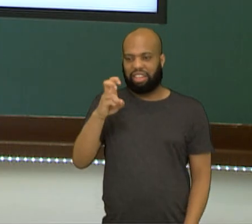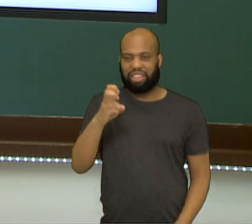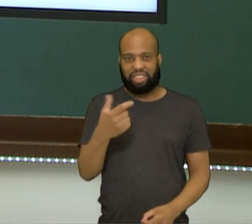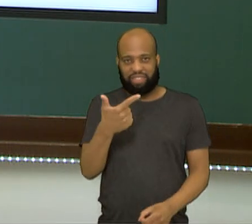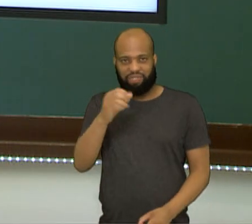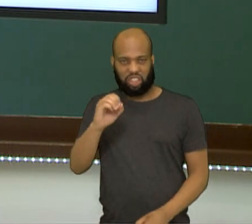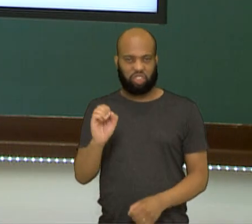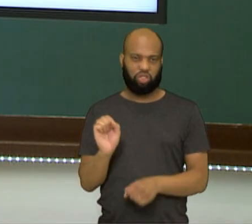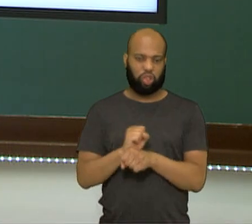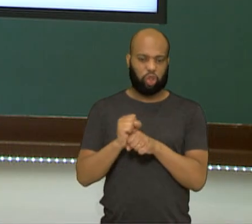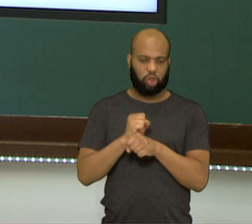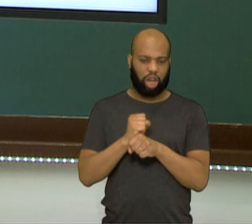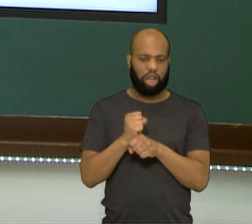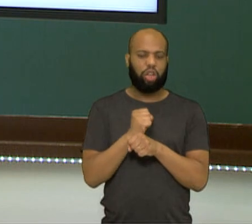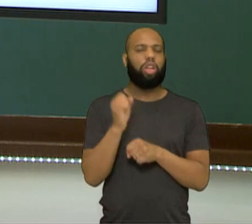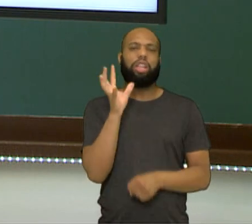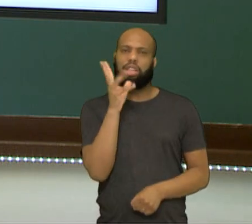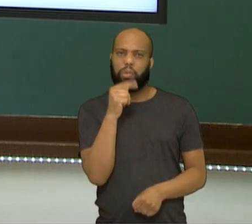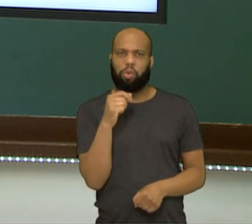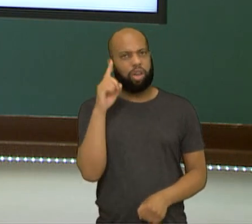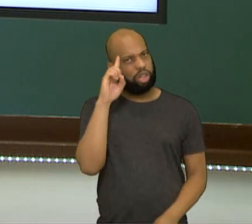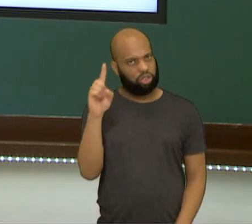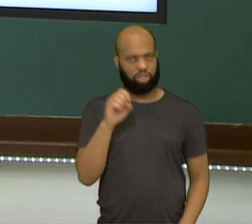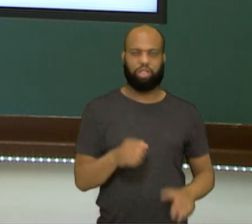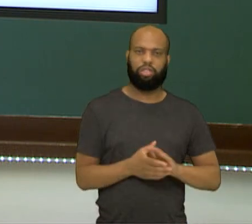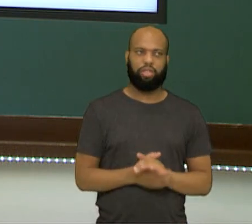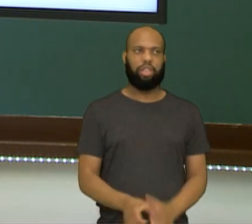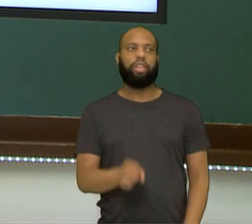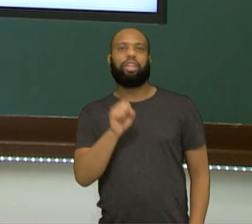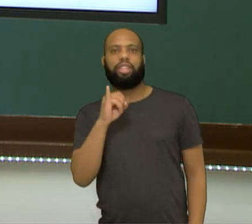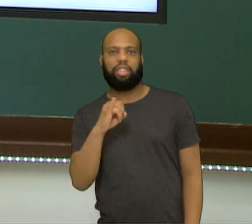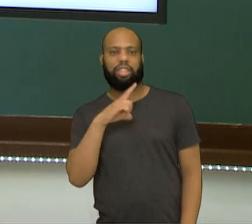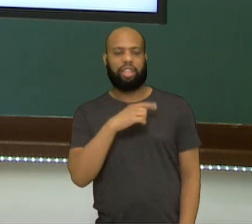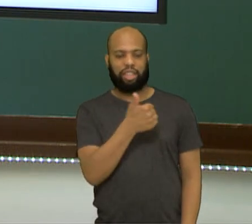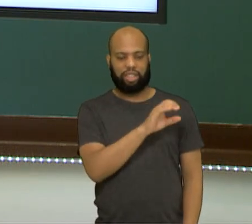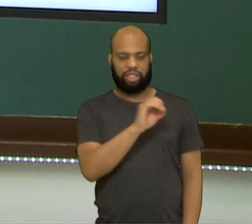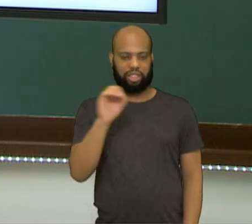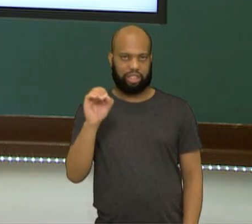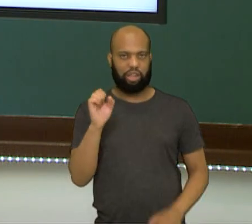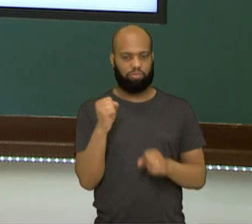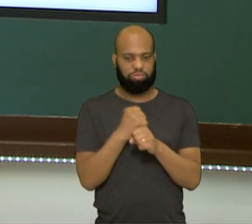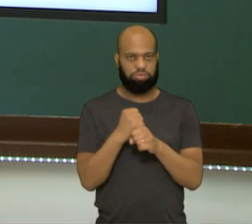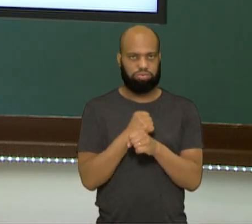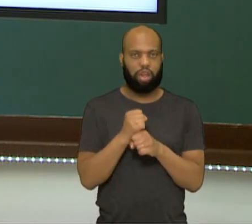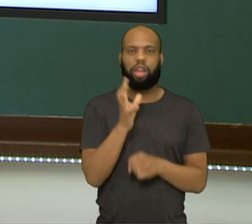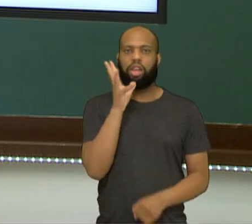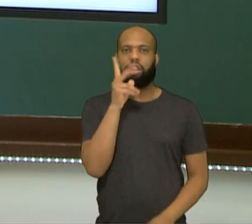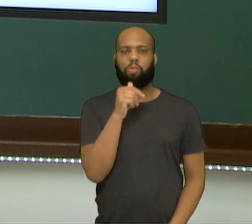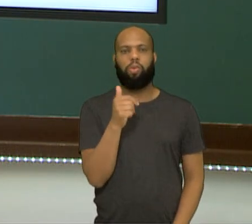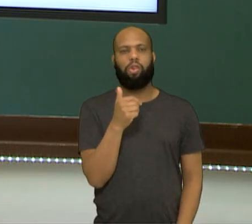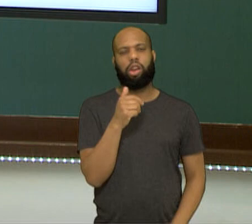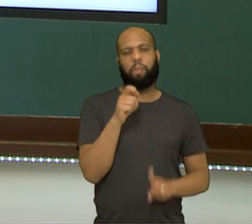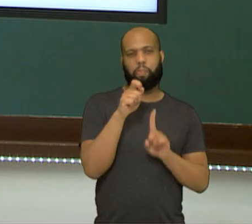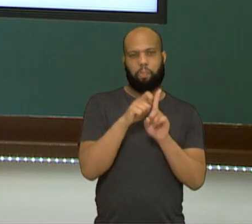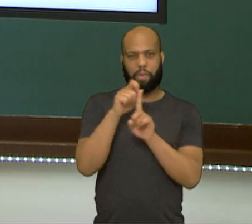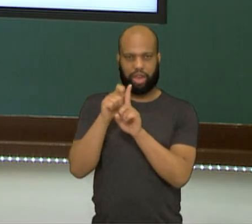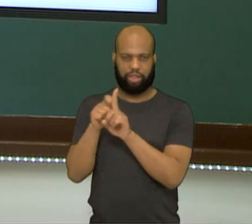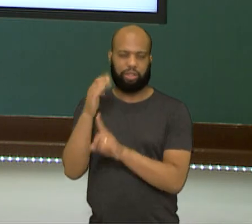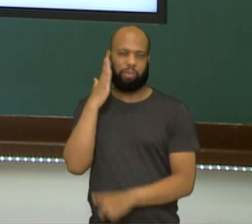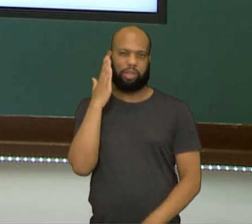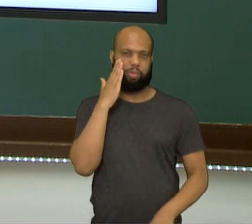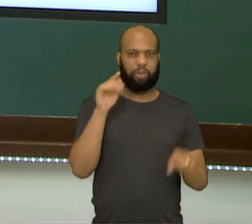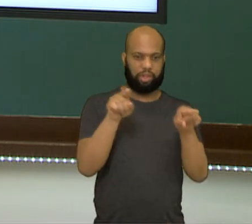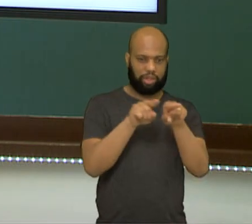demoraria talvez até dias. E se voltarmos a 100 anos, demoraria talvez meses para saber,